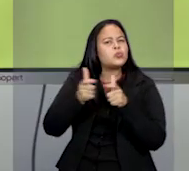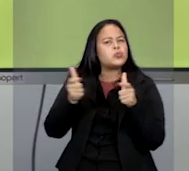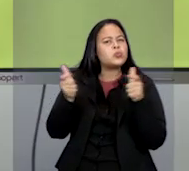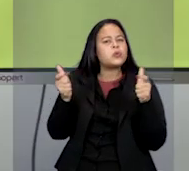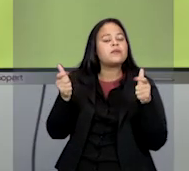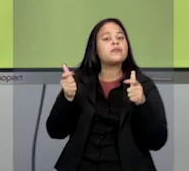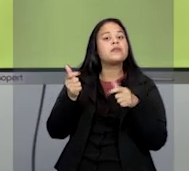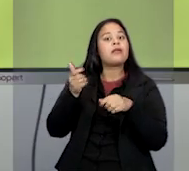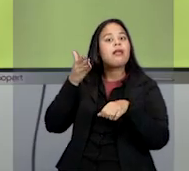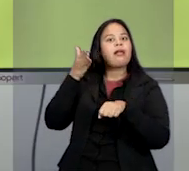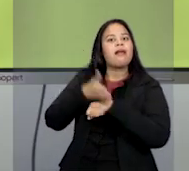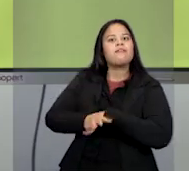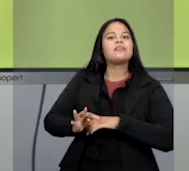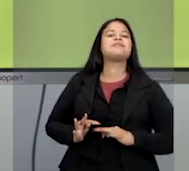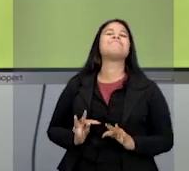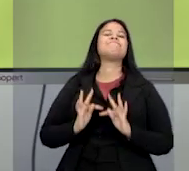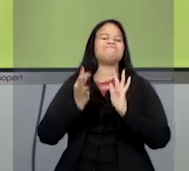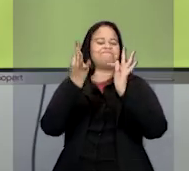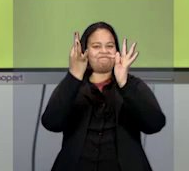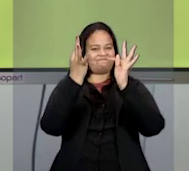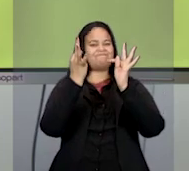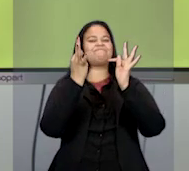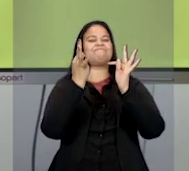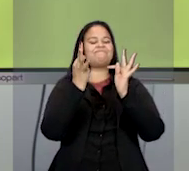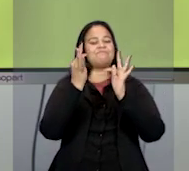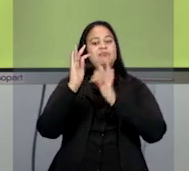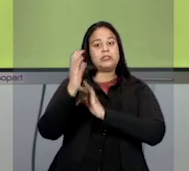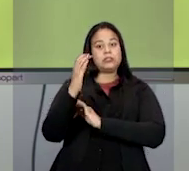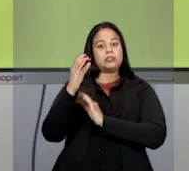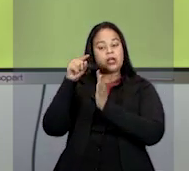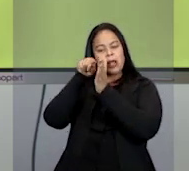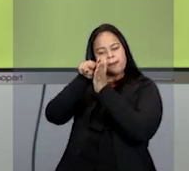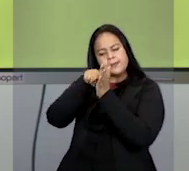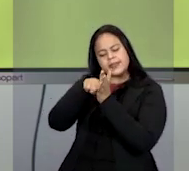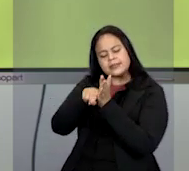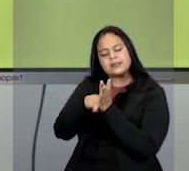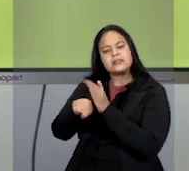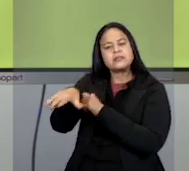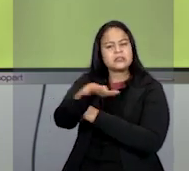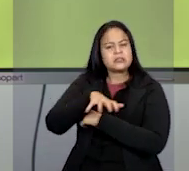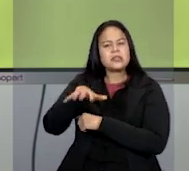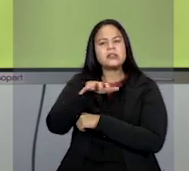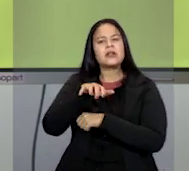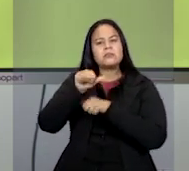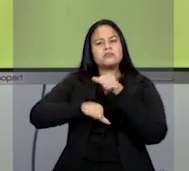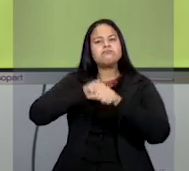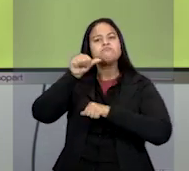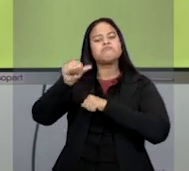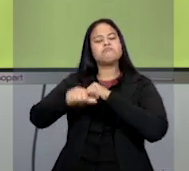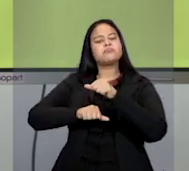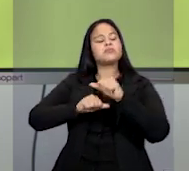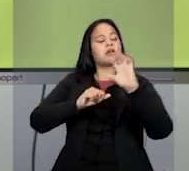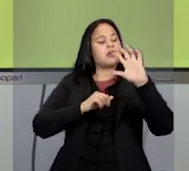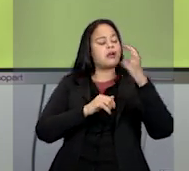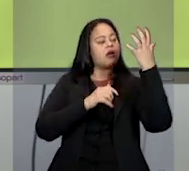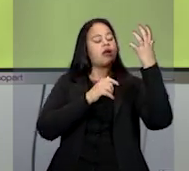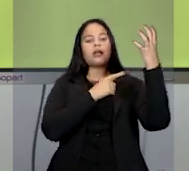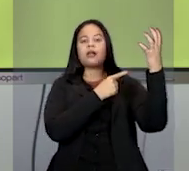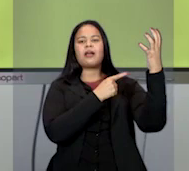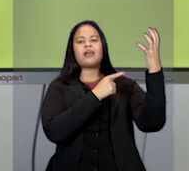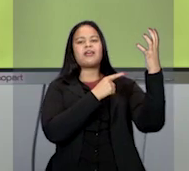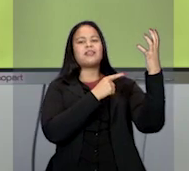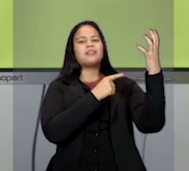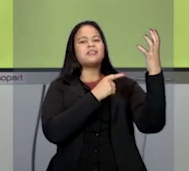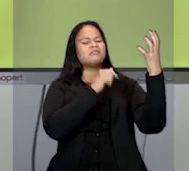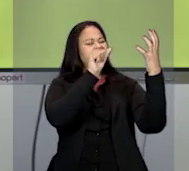por esse avanço tecnológico, o avanço da ciência no campo, ou seja, as mudanças climáticas hoje já não alteram